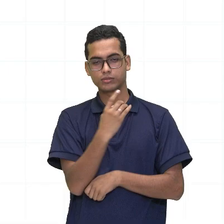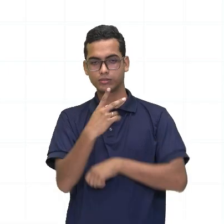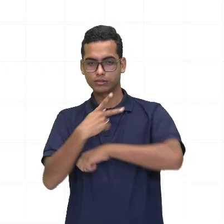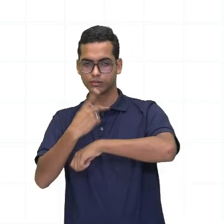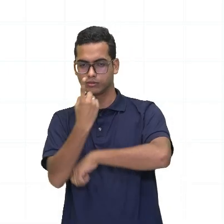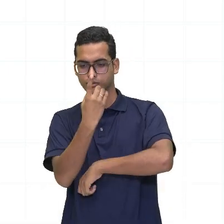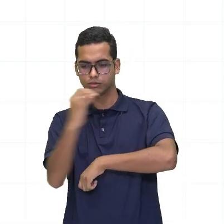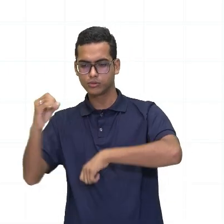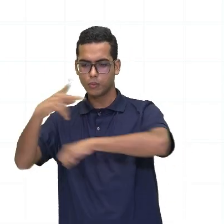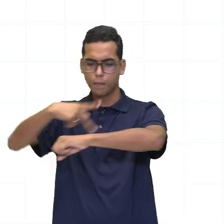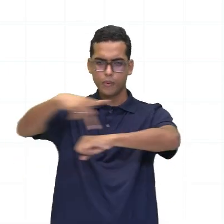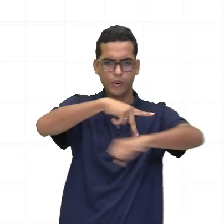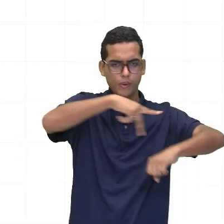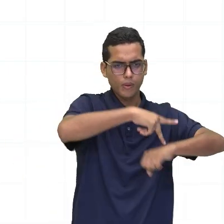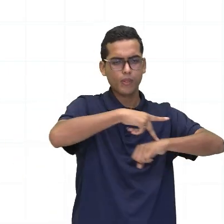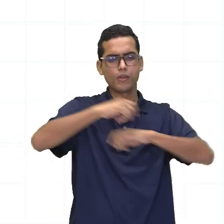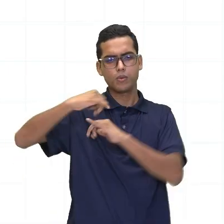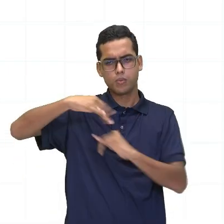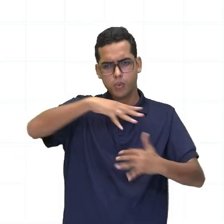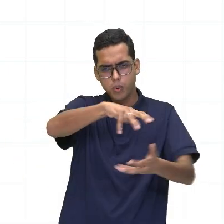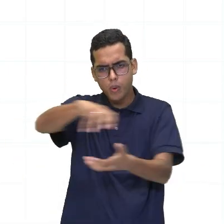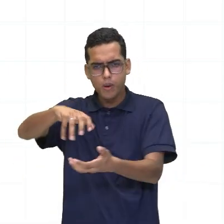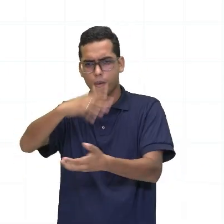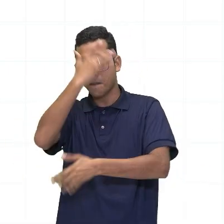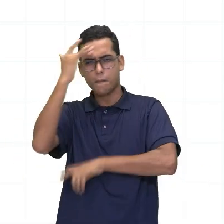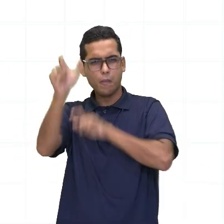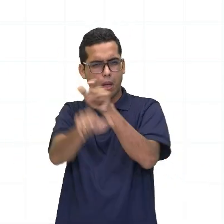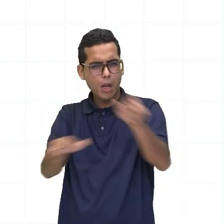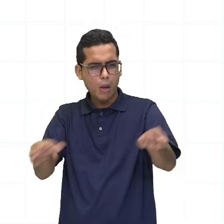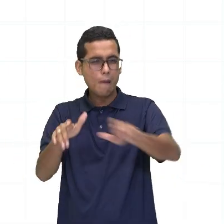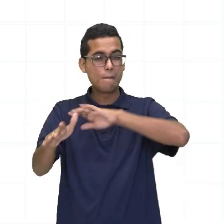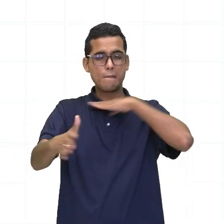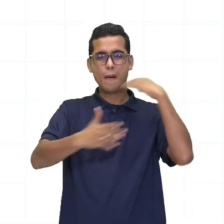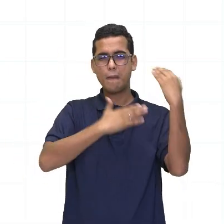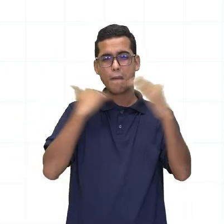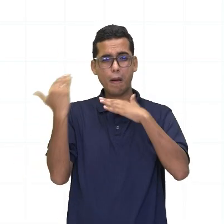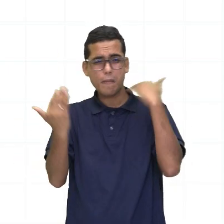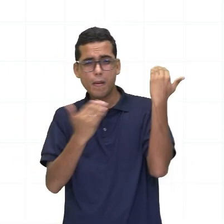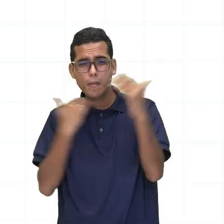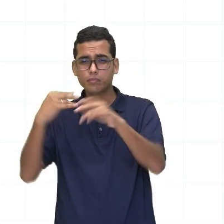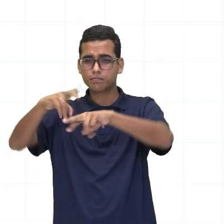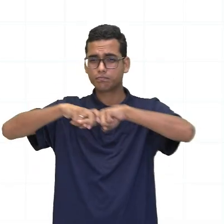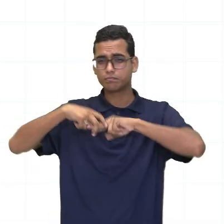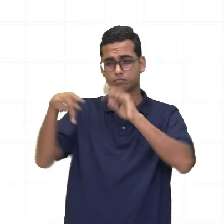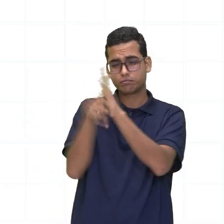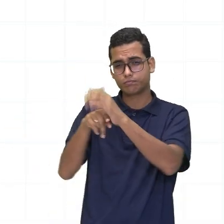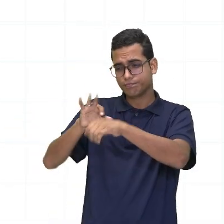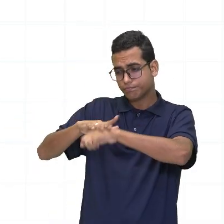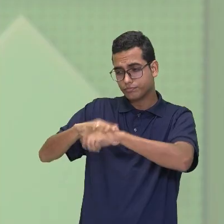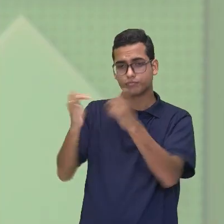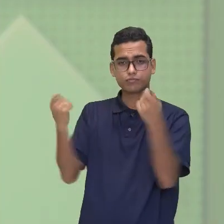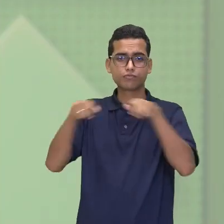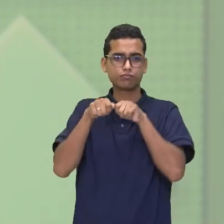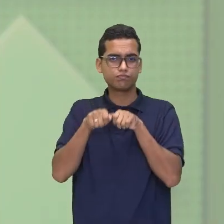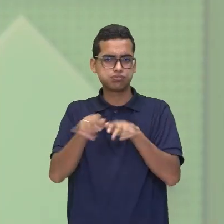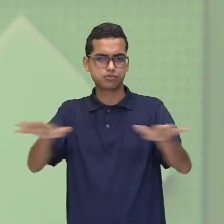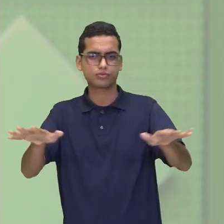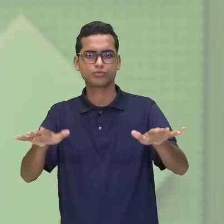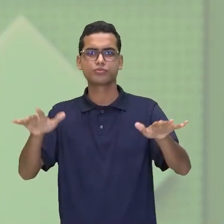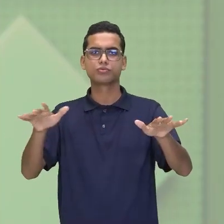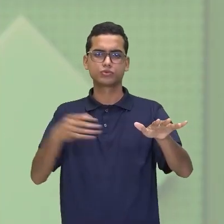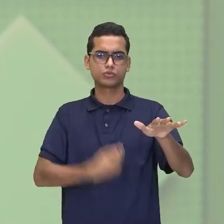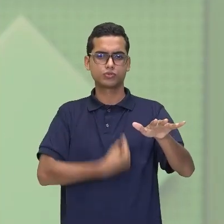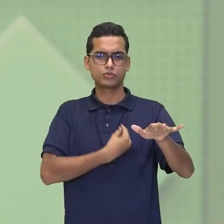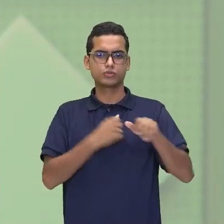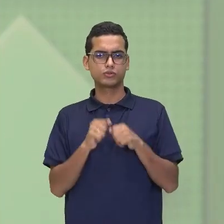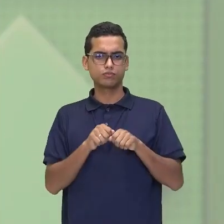mundo e muitas pessoas morrem, né, por conta aí dessas doenças que podem ser transmitidas por eles. E